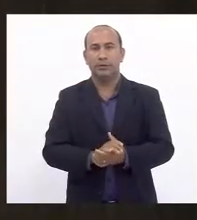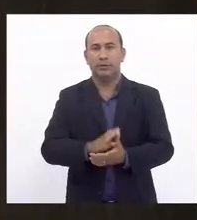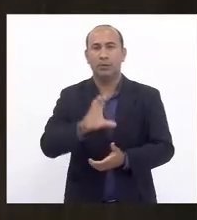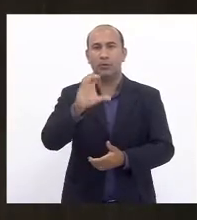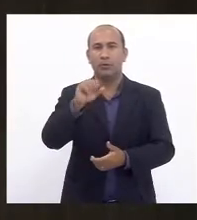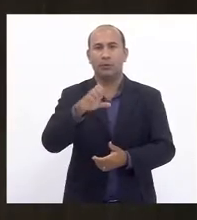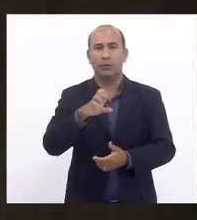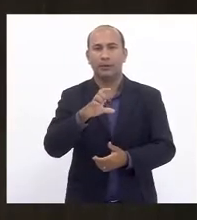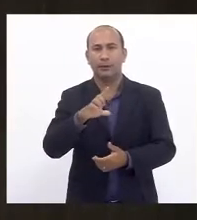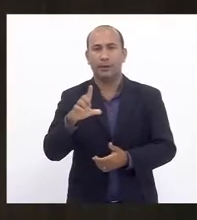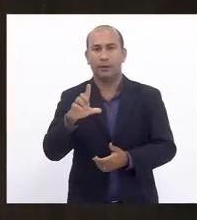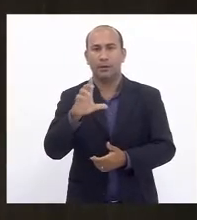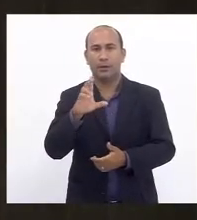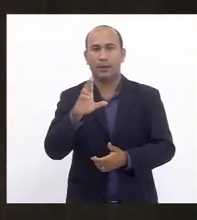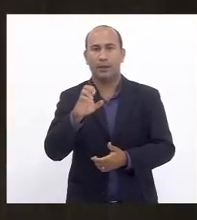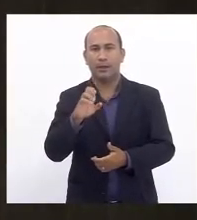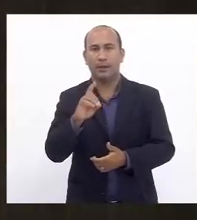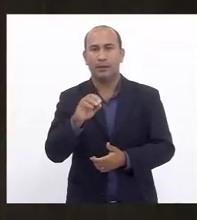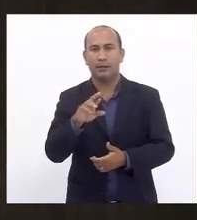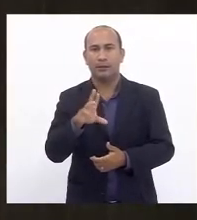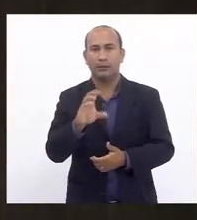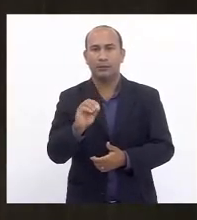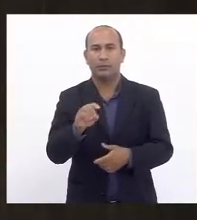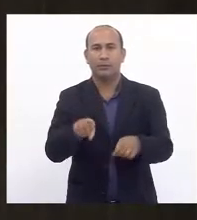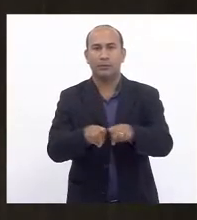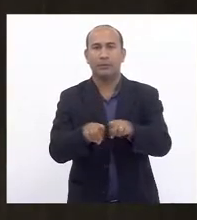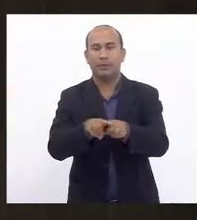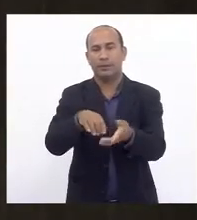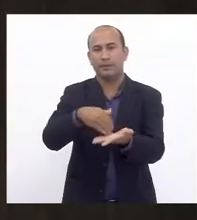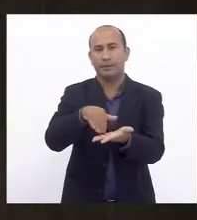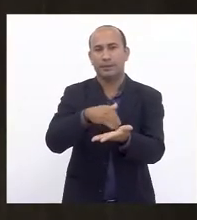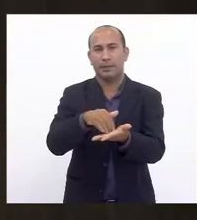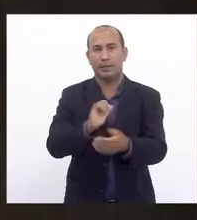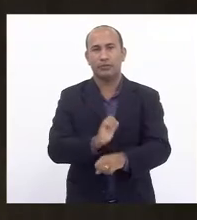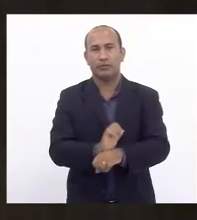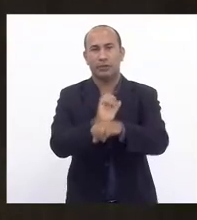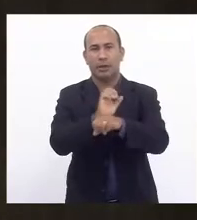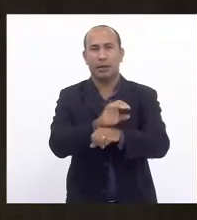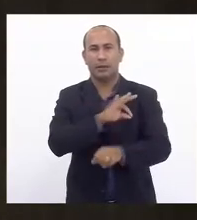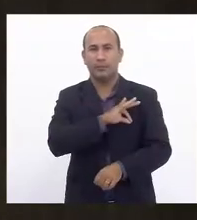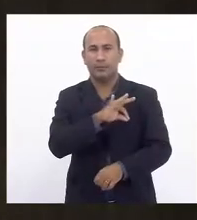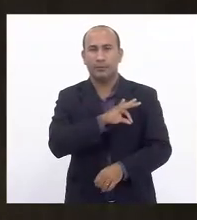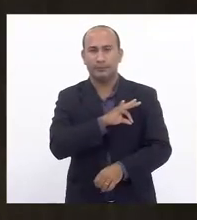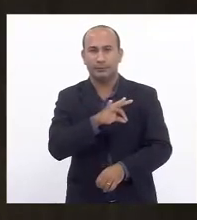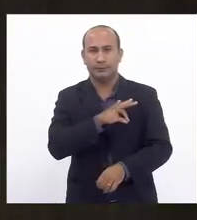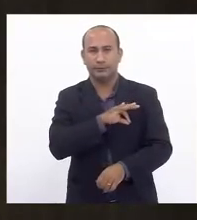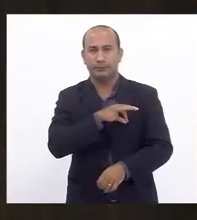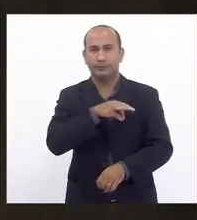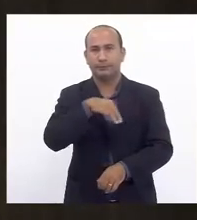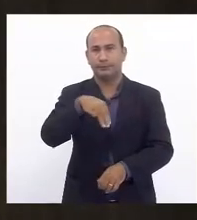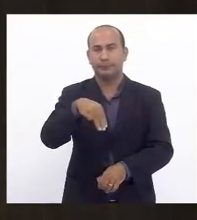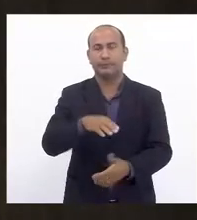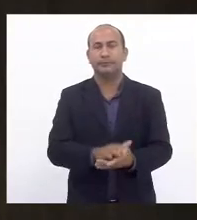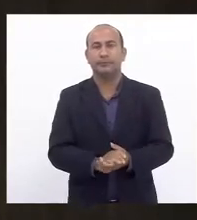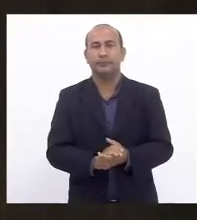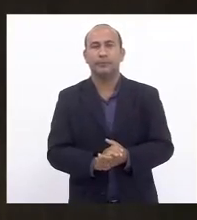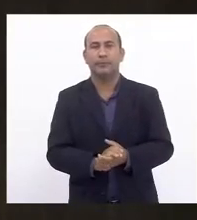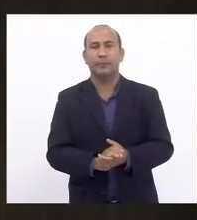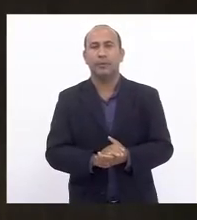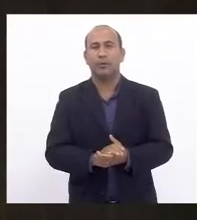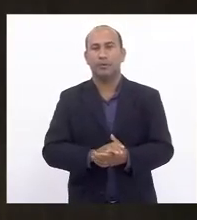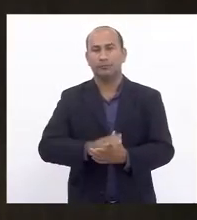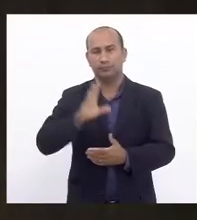Leandro, e com o secretário de Estado da Polícia Militar, Coronel Luiz Henrique, o